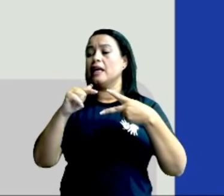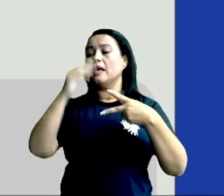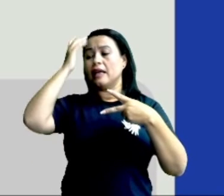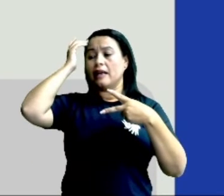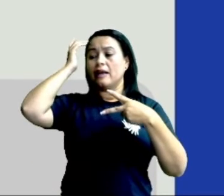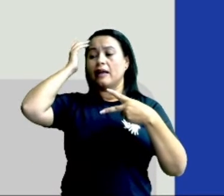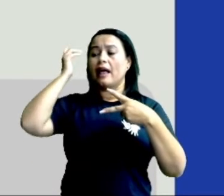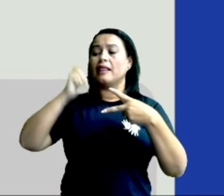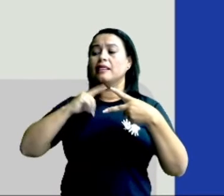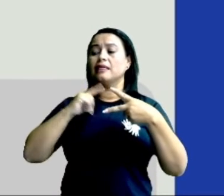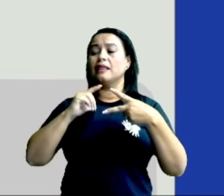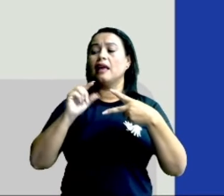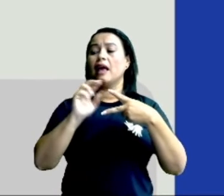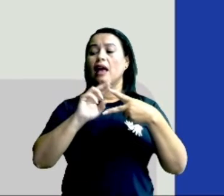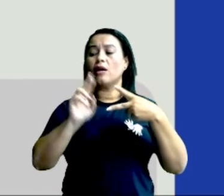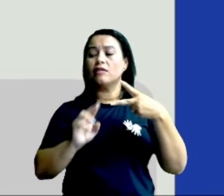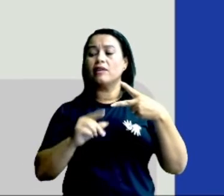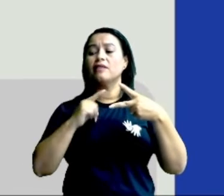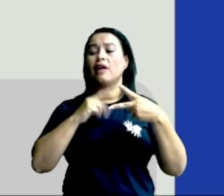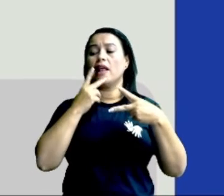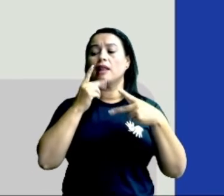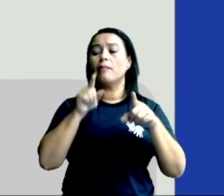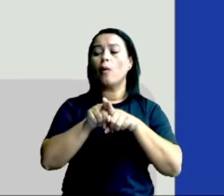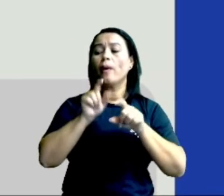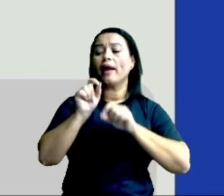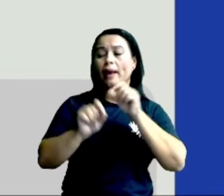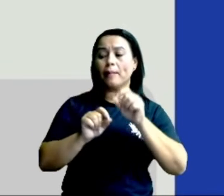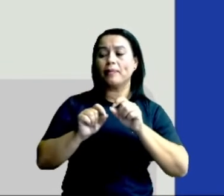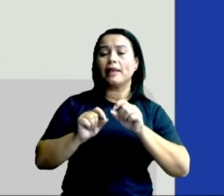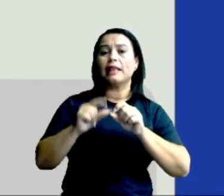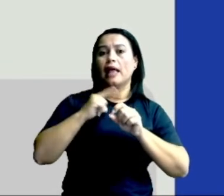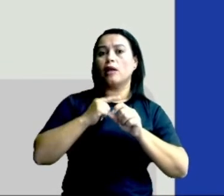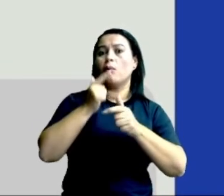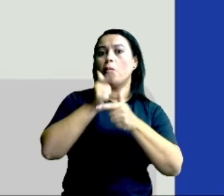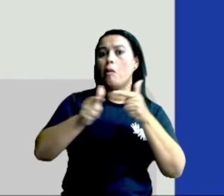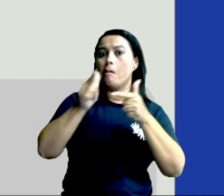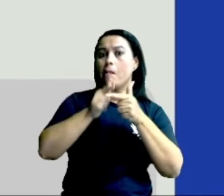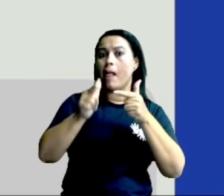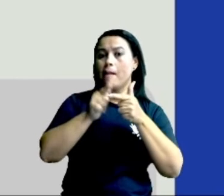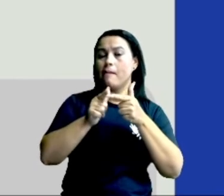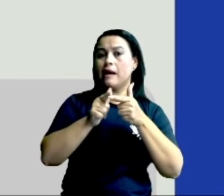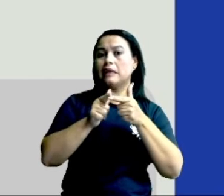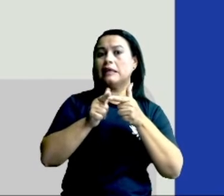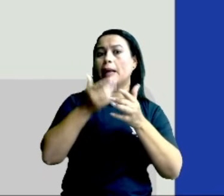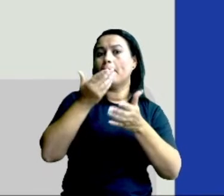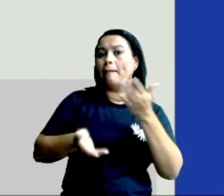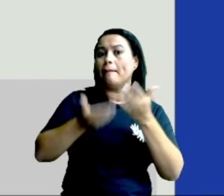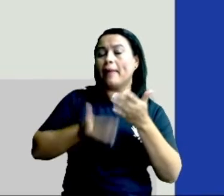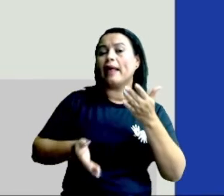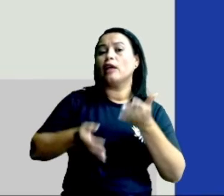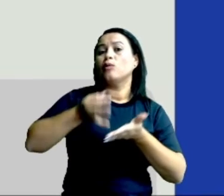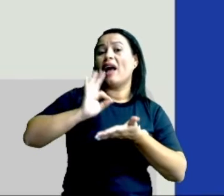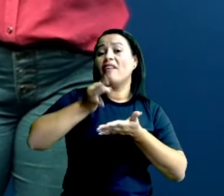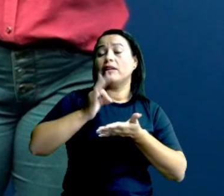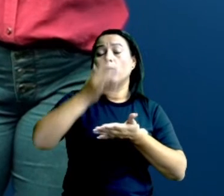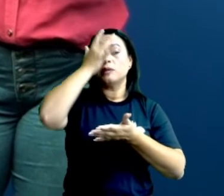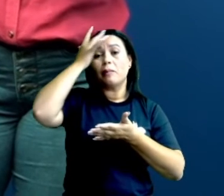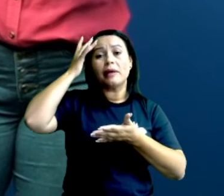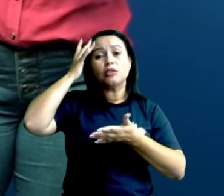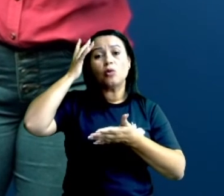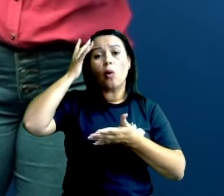bem, teve o problema da crise do café, o que foi que aconteceu? Esses fazendeiros do café, eles vão investir